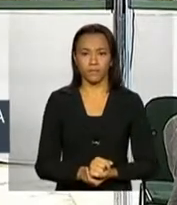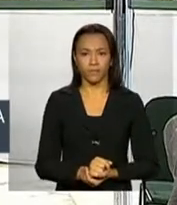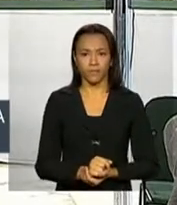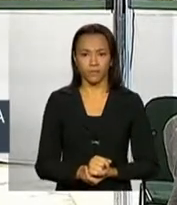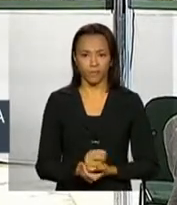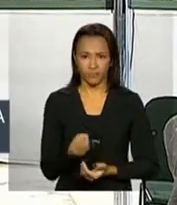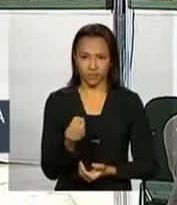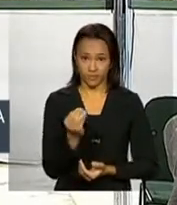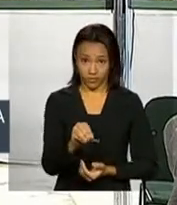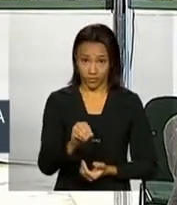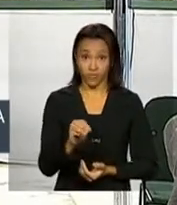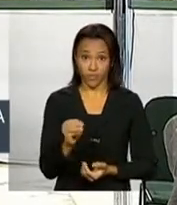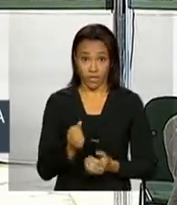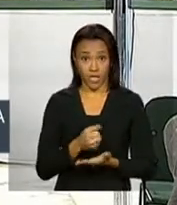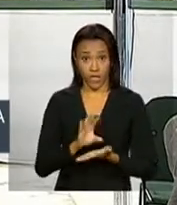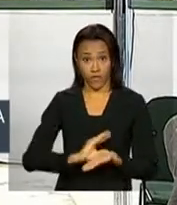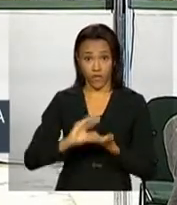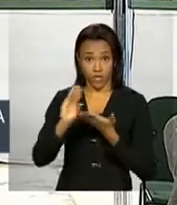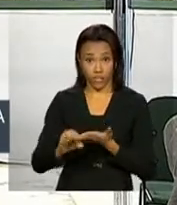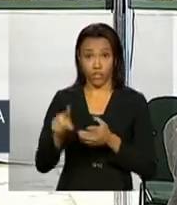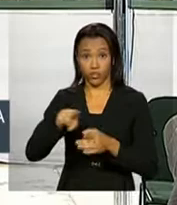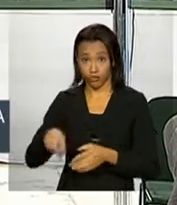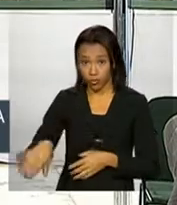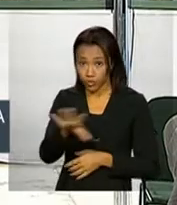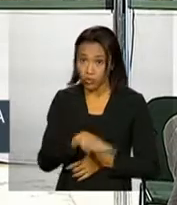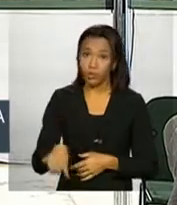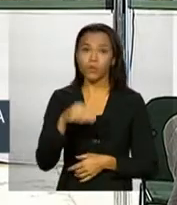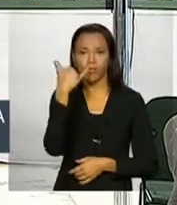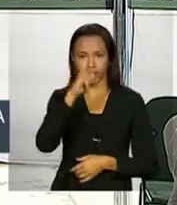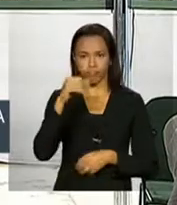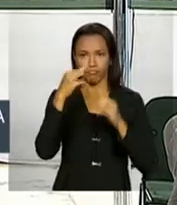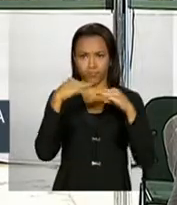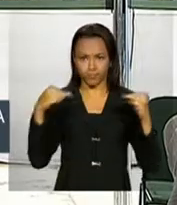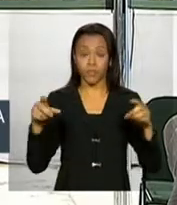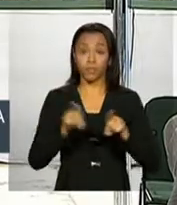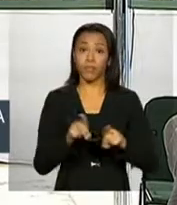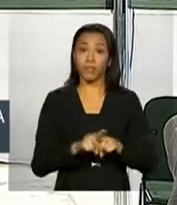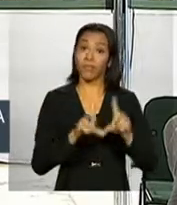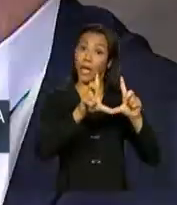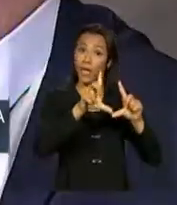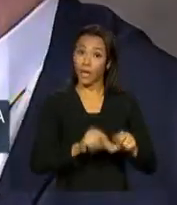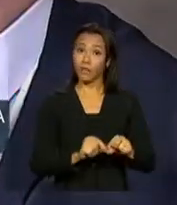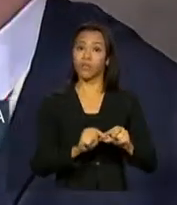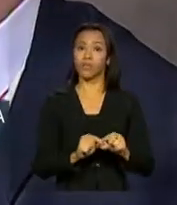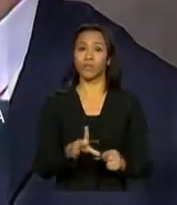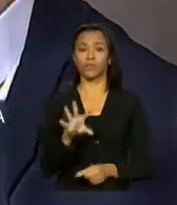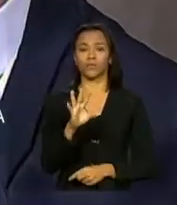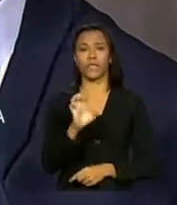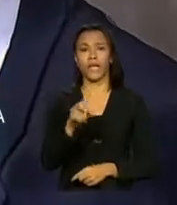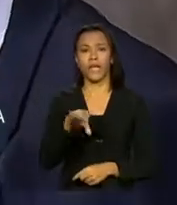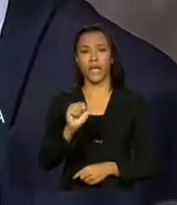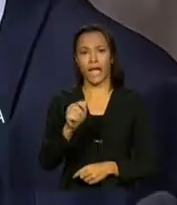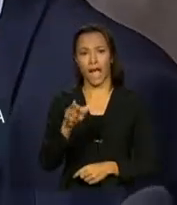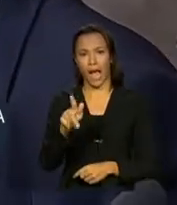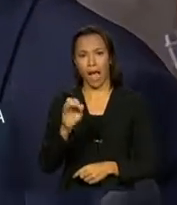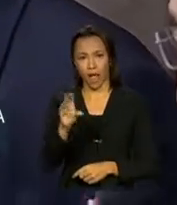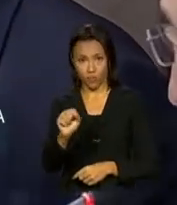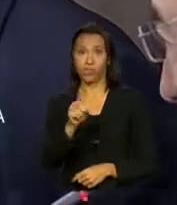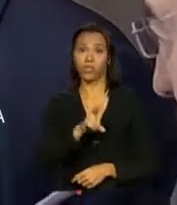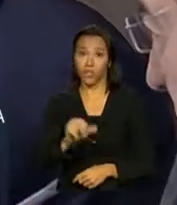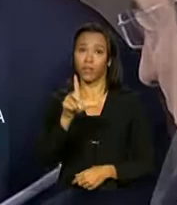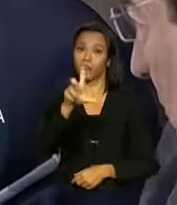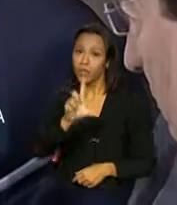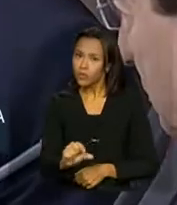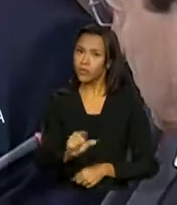no sistema elétrico em função da redução dos encargos. Nós estamos reduzindo os encargos de energia